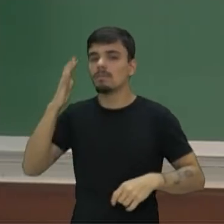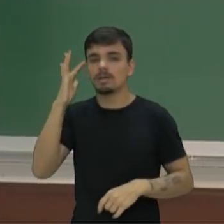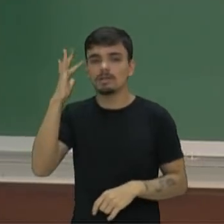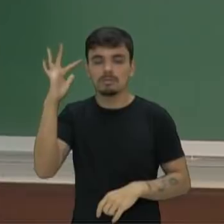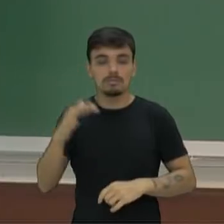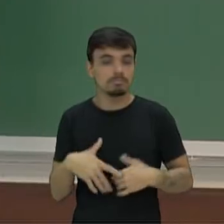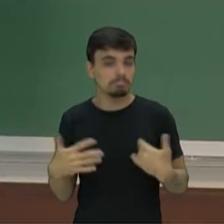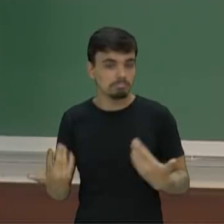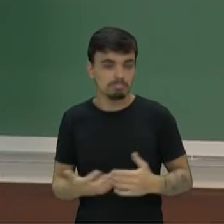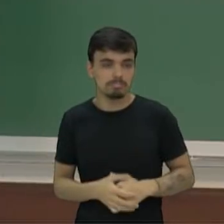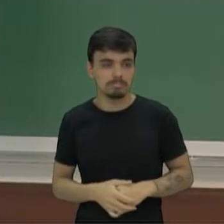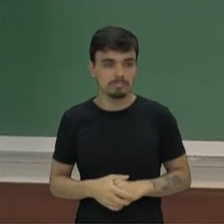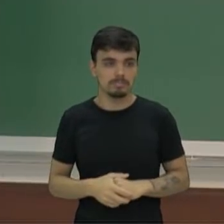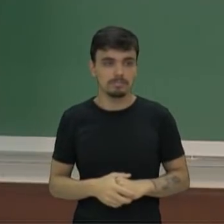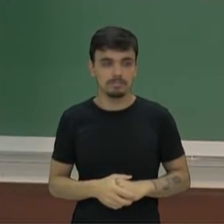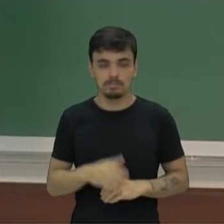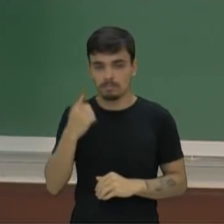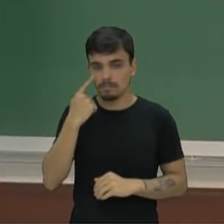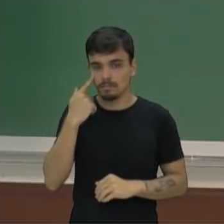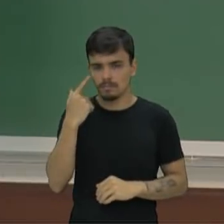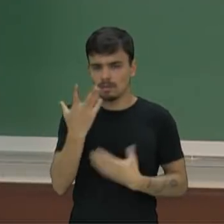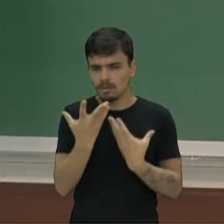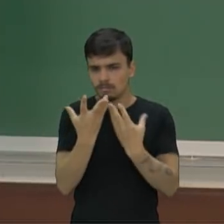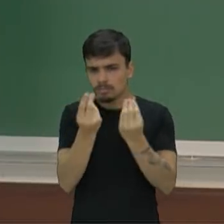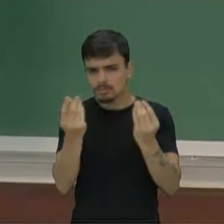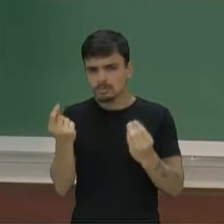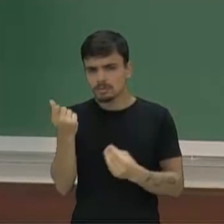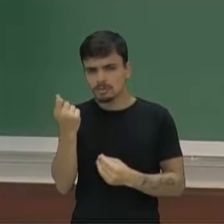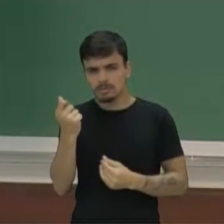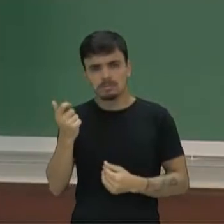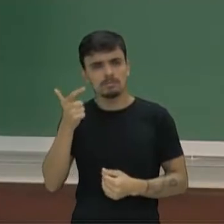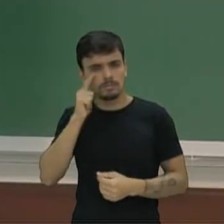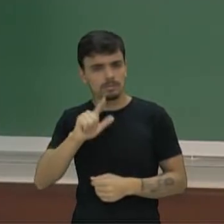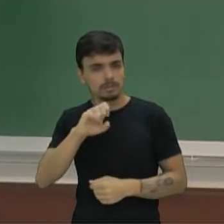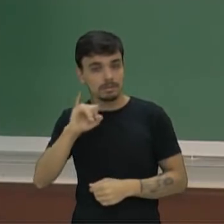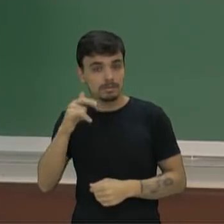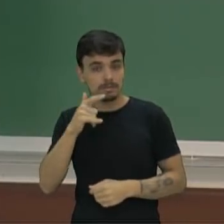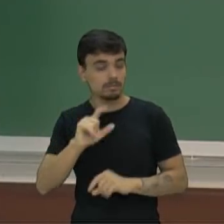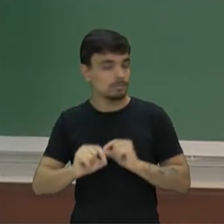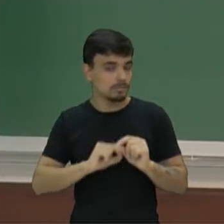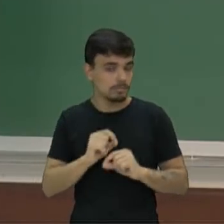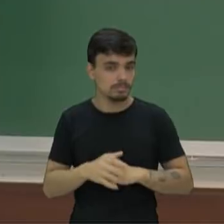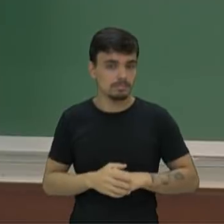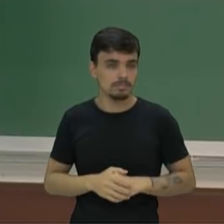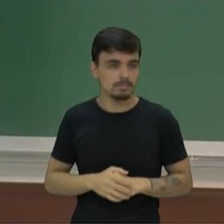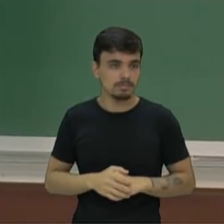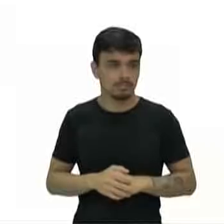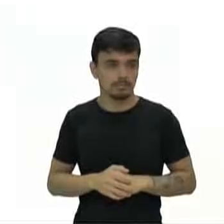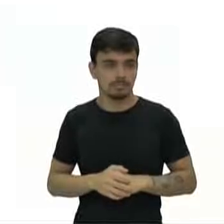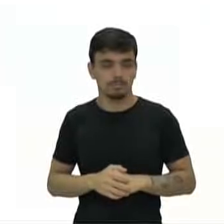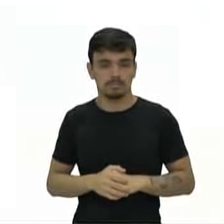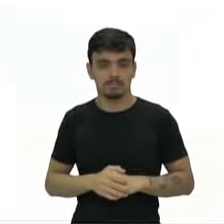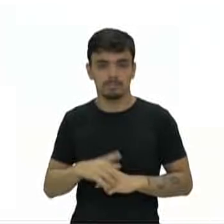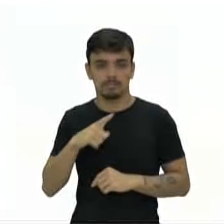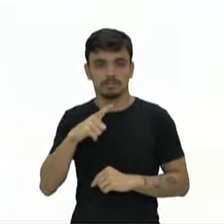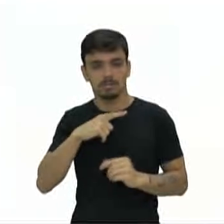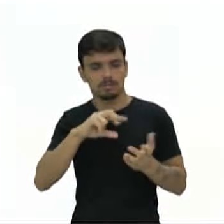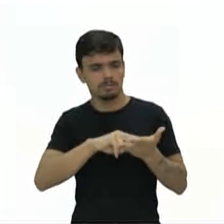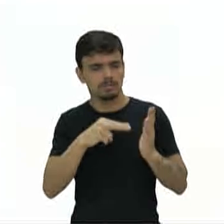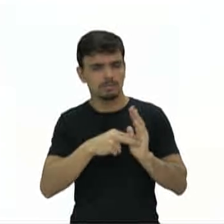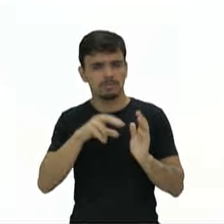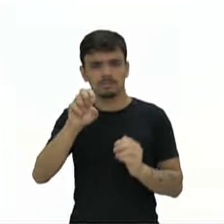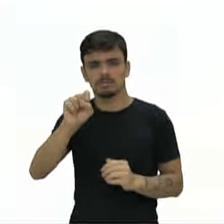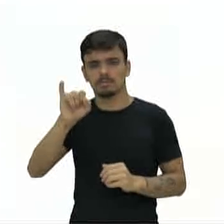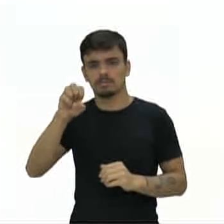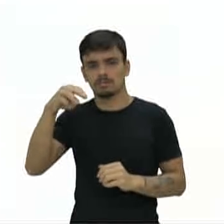cena. E aí, a recompensa, muito dinheiro, professor? O que ganhavam? Simbólico. O que ganha,